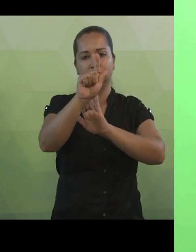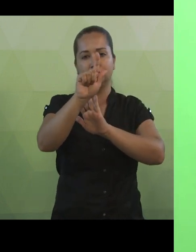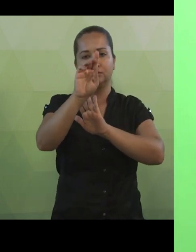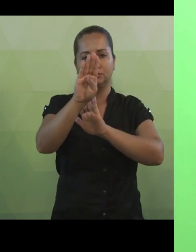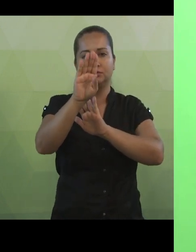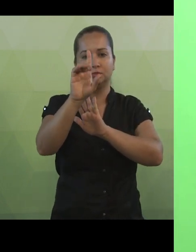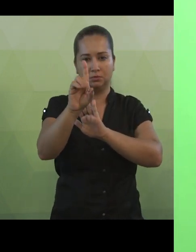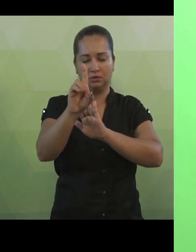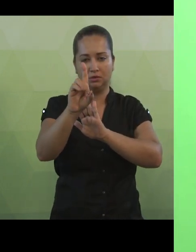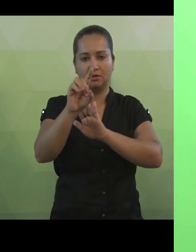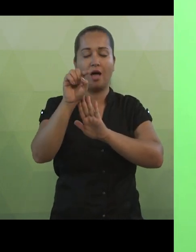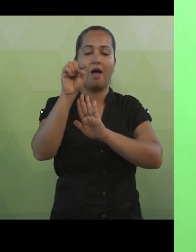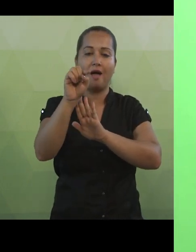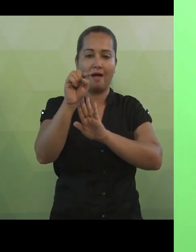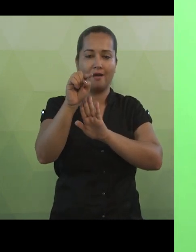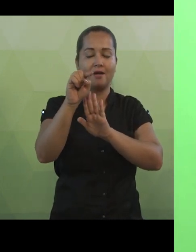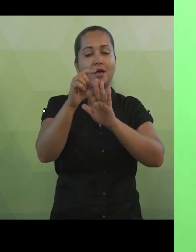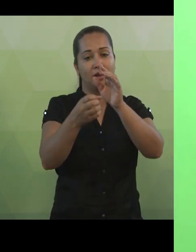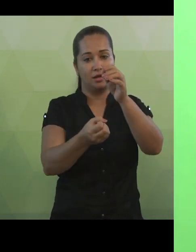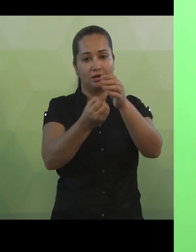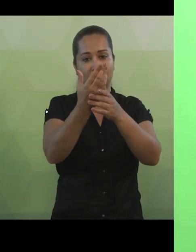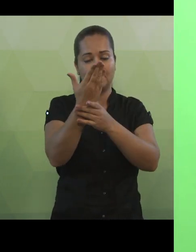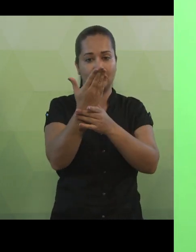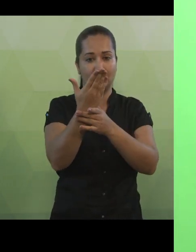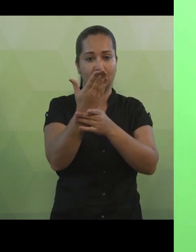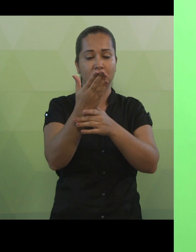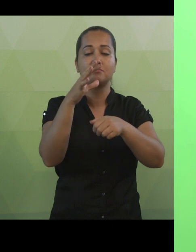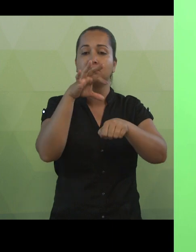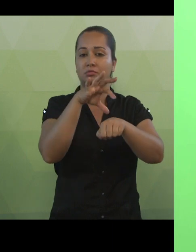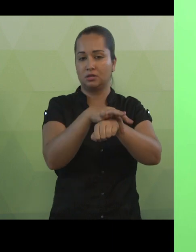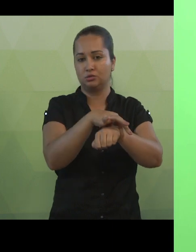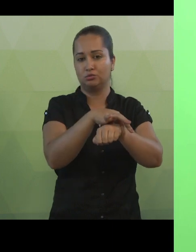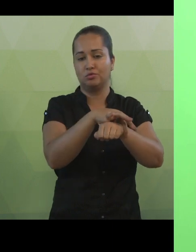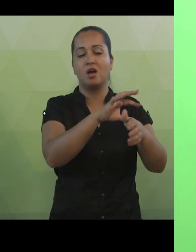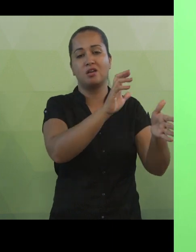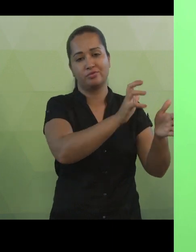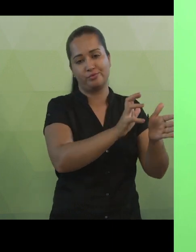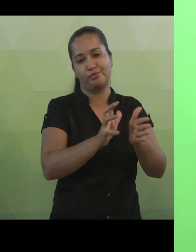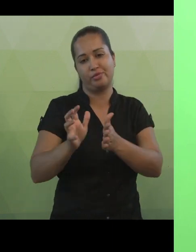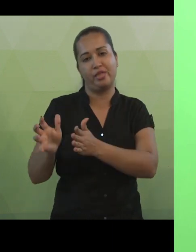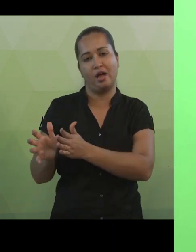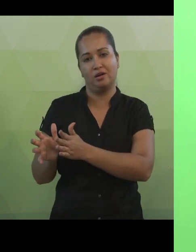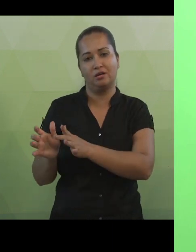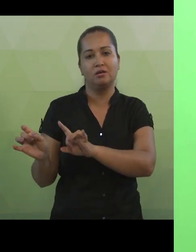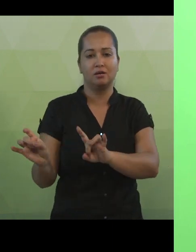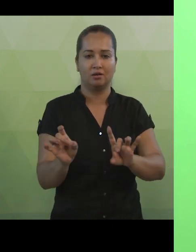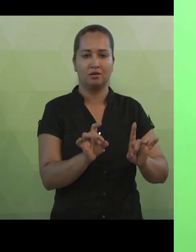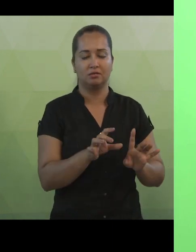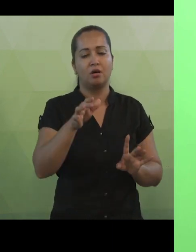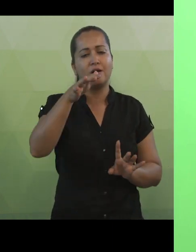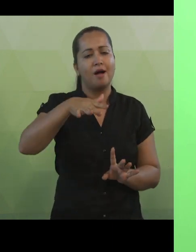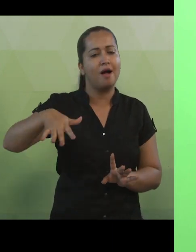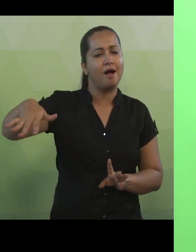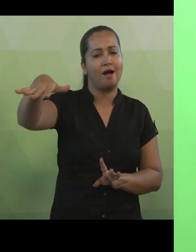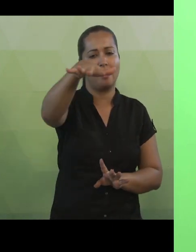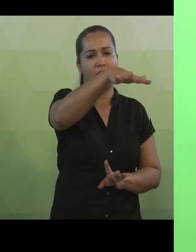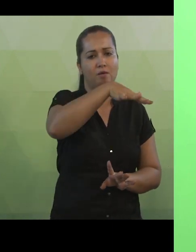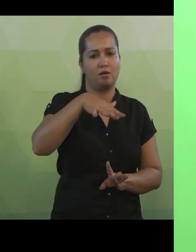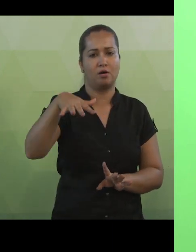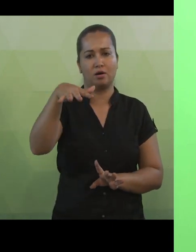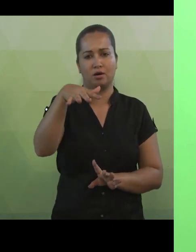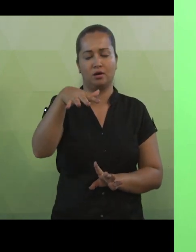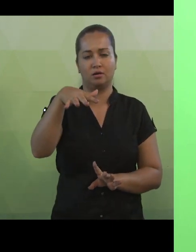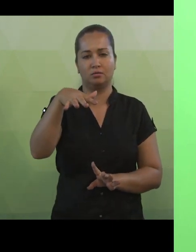são criadas para garantir a integridade dos dados. Devemos entender integridade nesse contexto no sentido amplo de consistência